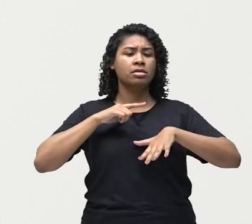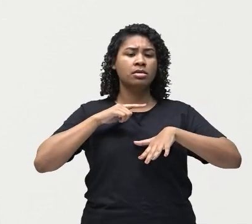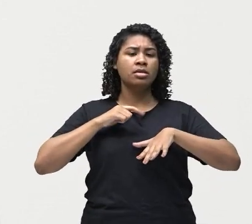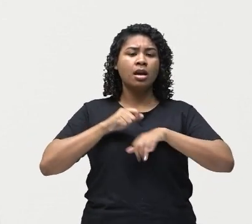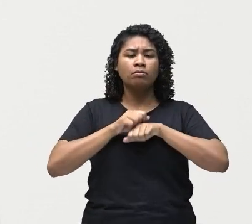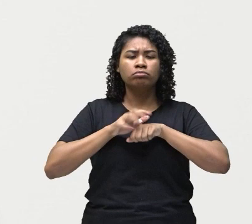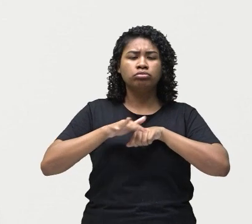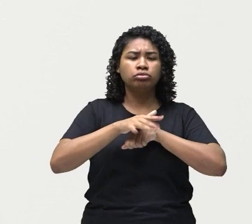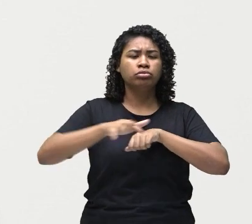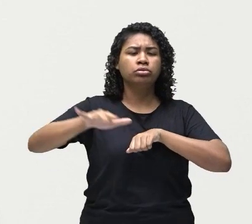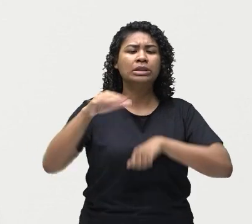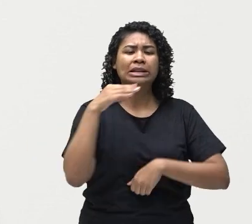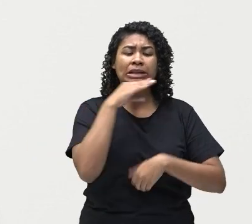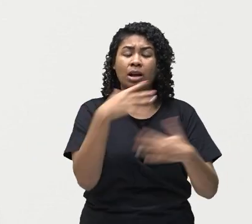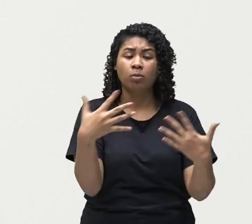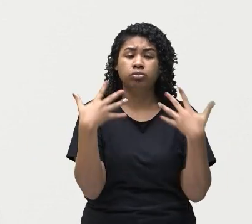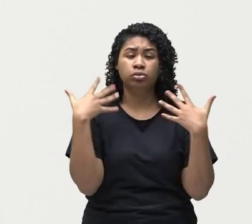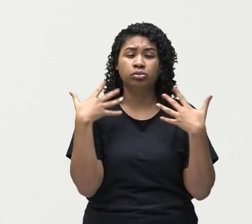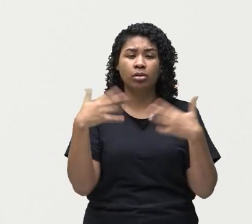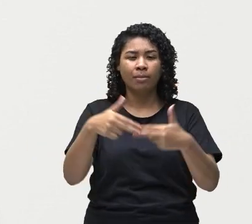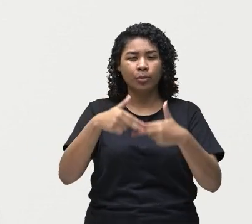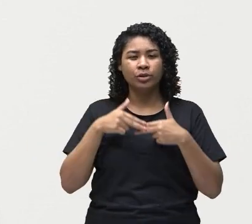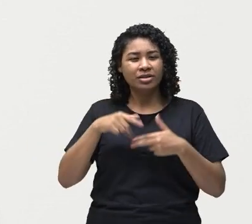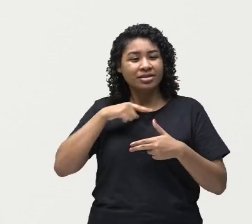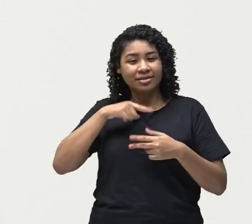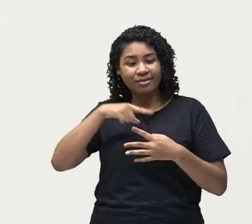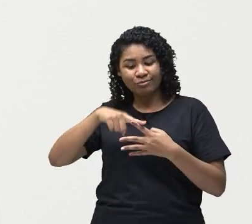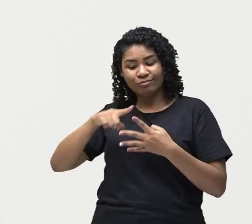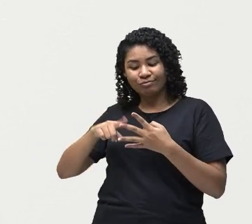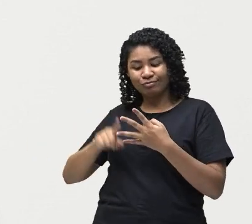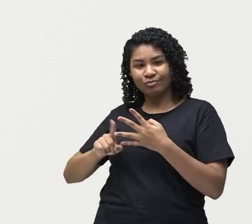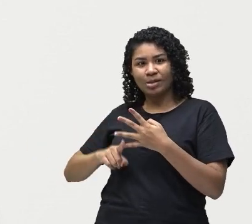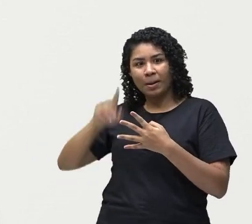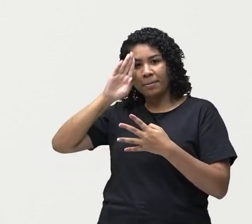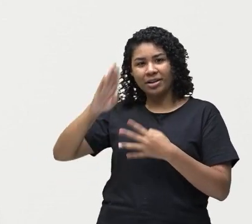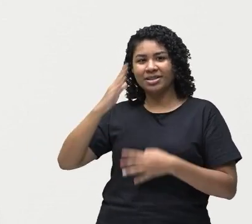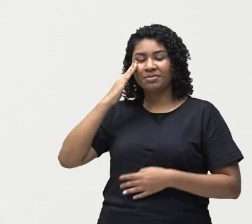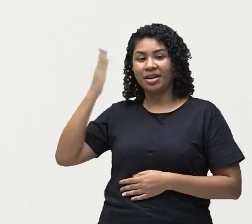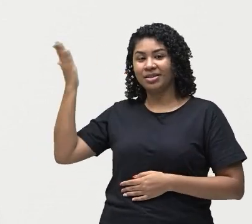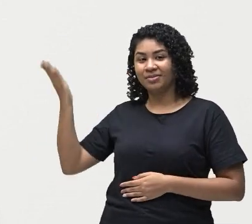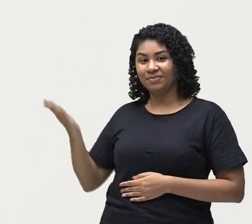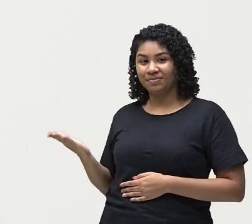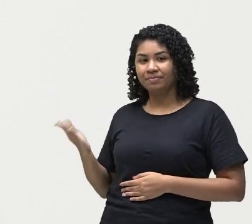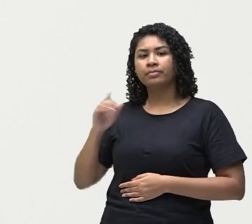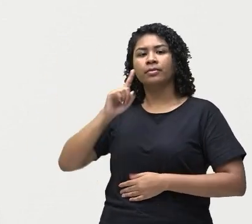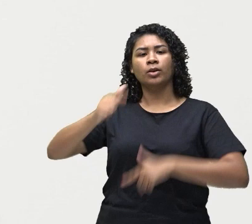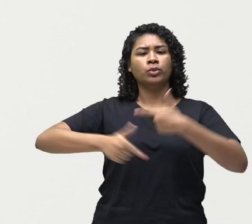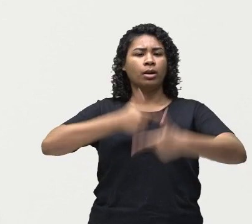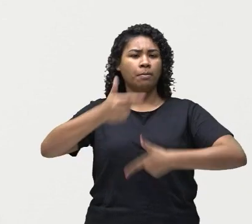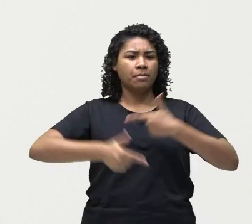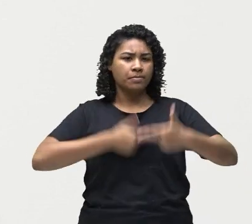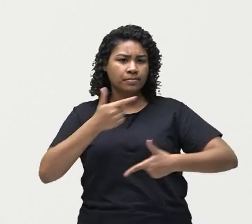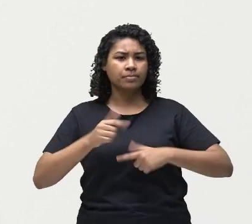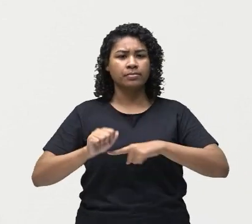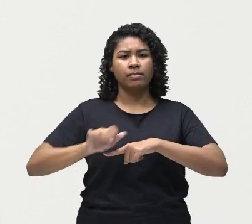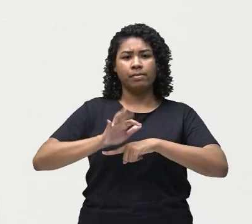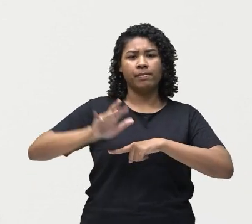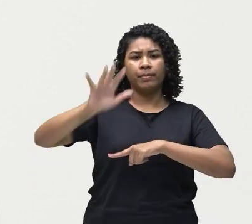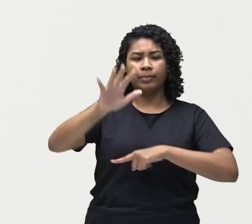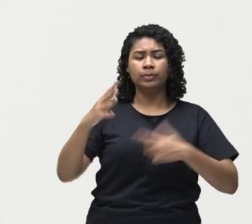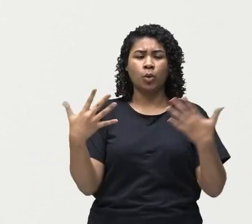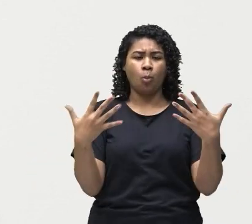a gente tem aí quatro fatores né relacionados com o processo de combustão o trabalho os gases e